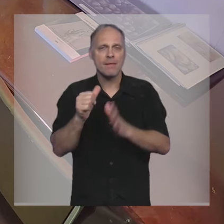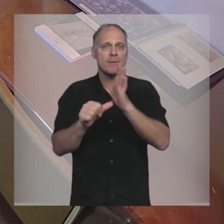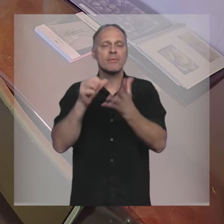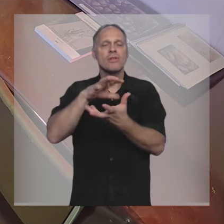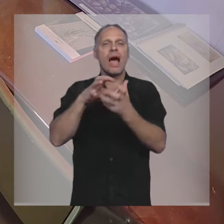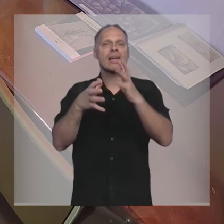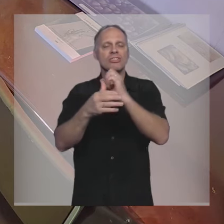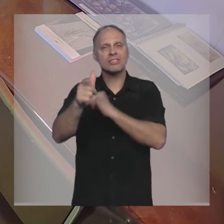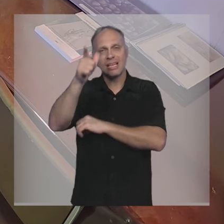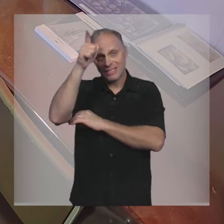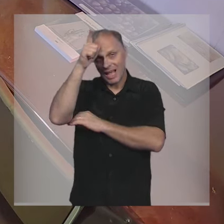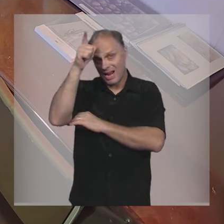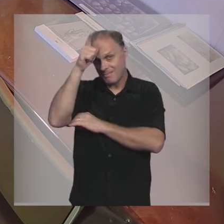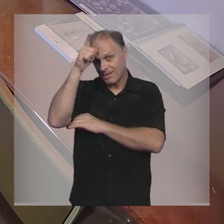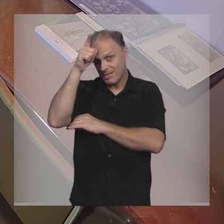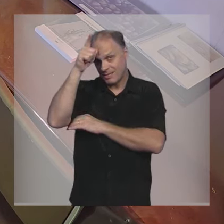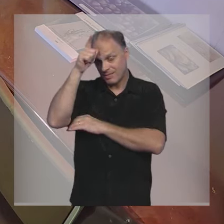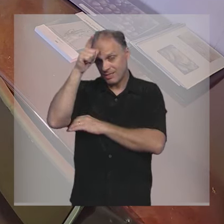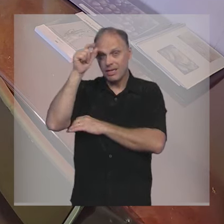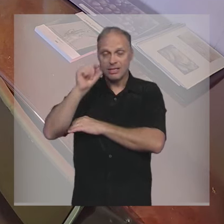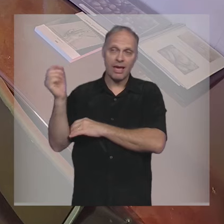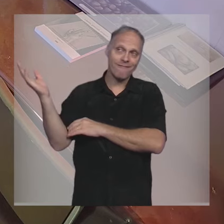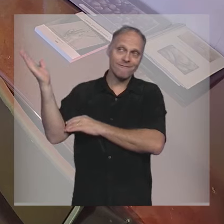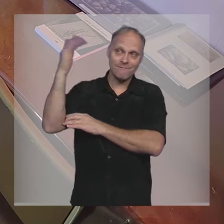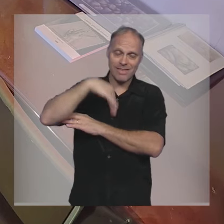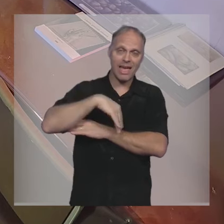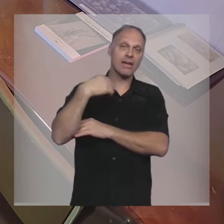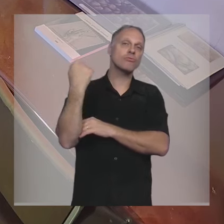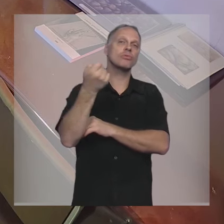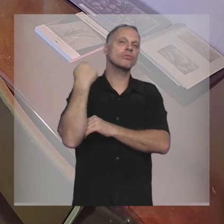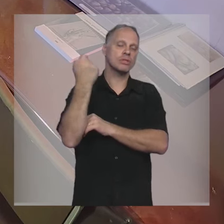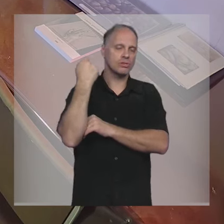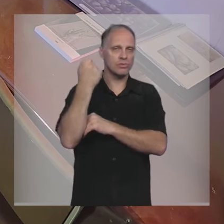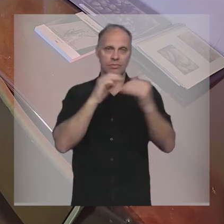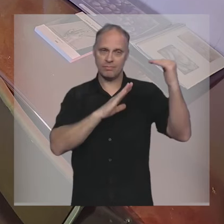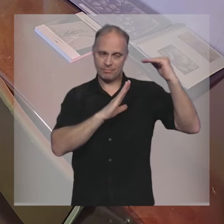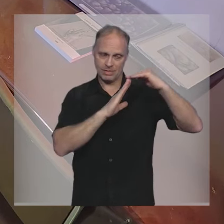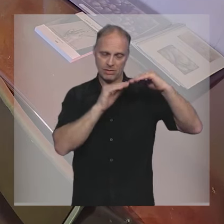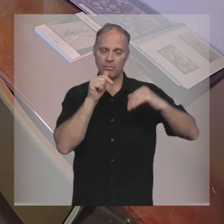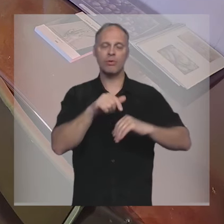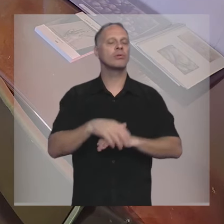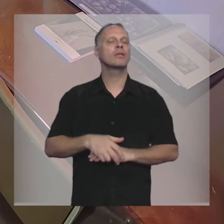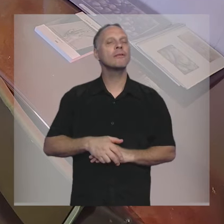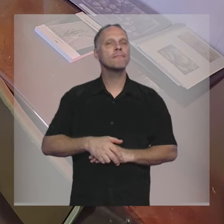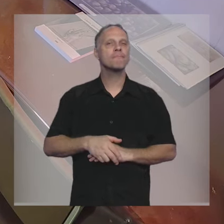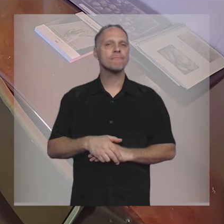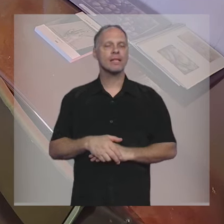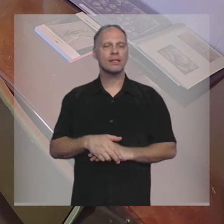os artistas alemães que vieram para o Rio Grande do Sul,